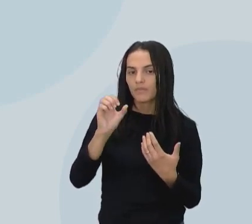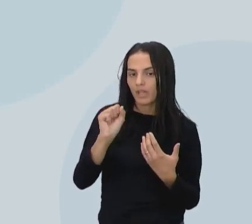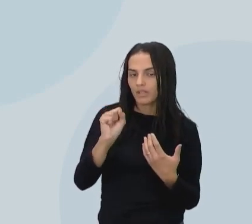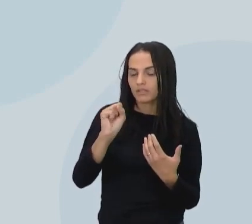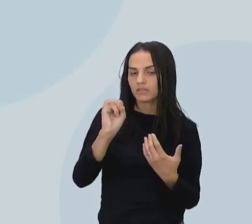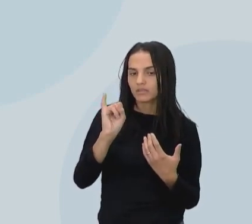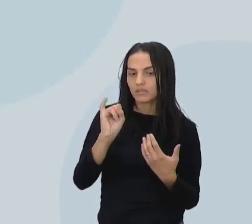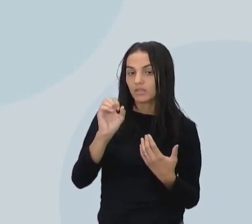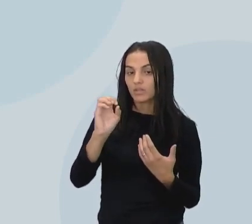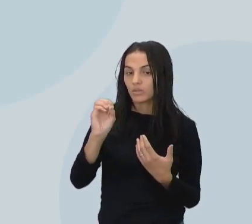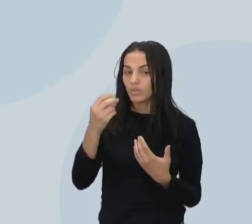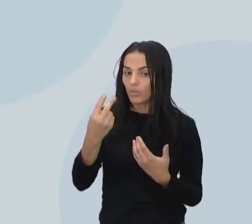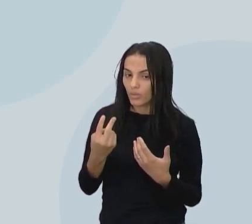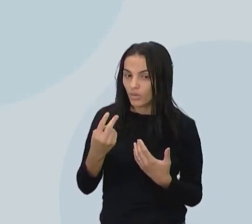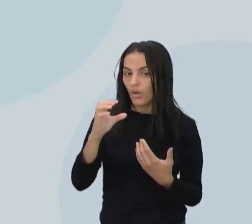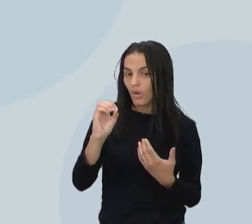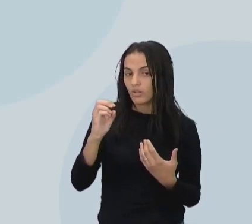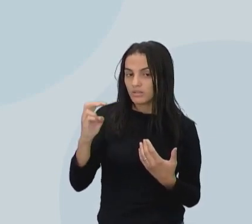Si2O5,